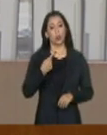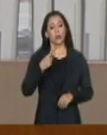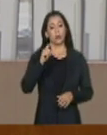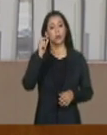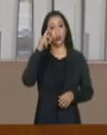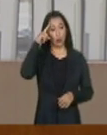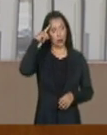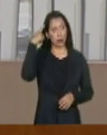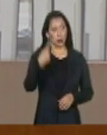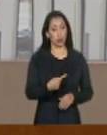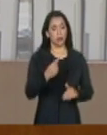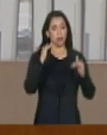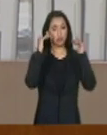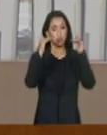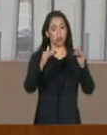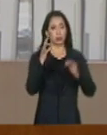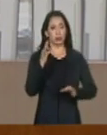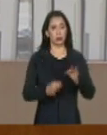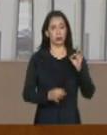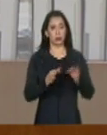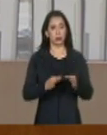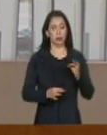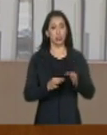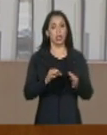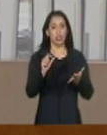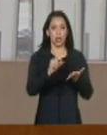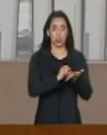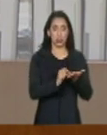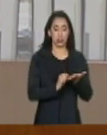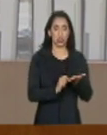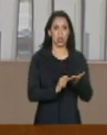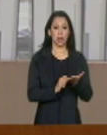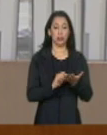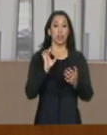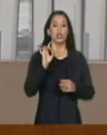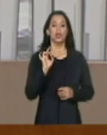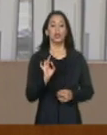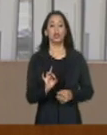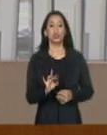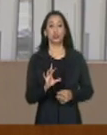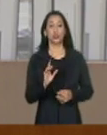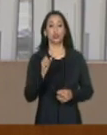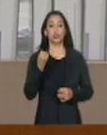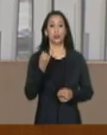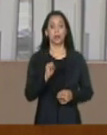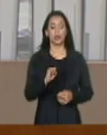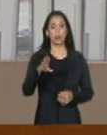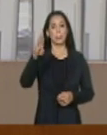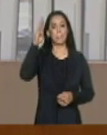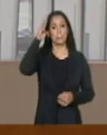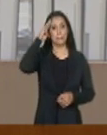de autoridade judiciária competente, salvo nos casos de transgressão militar